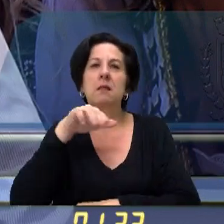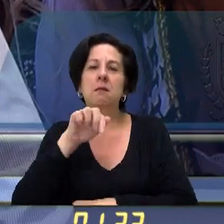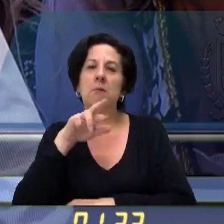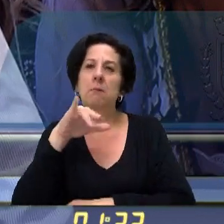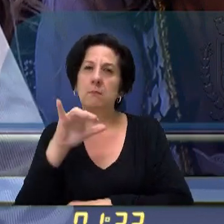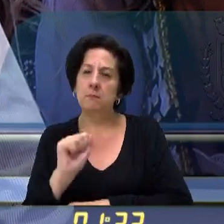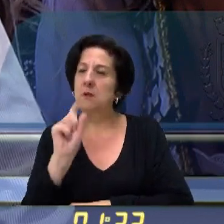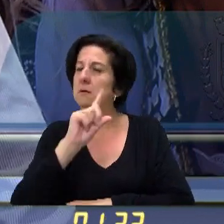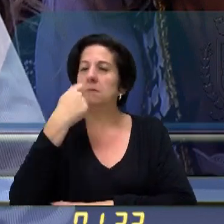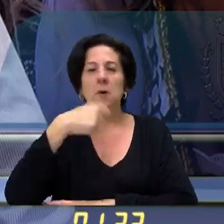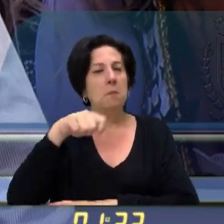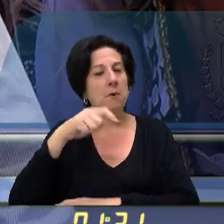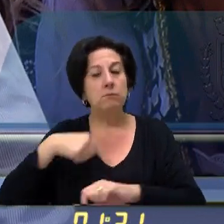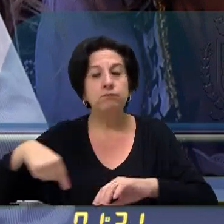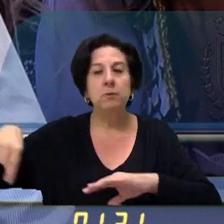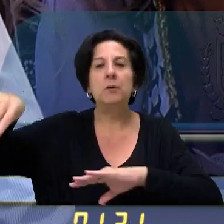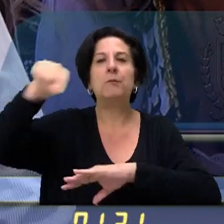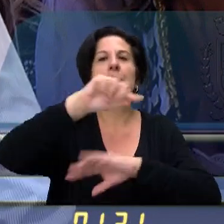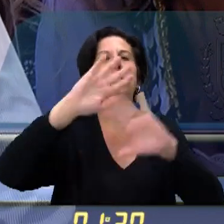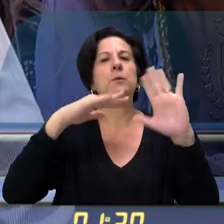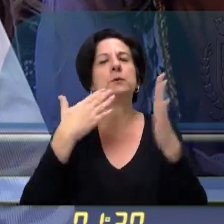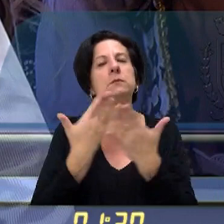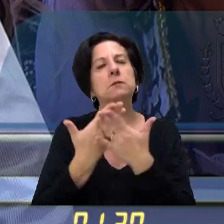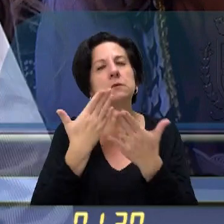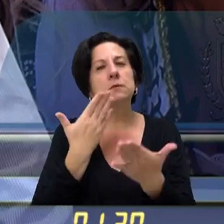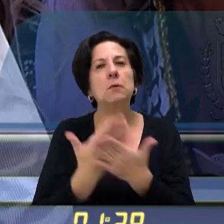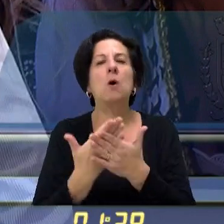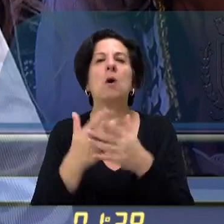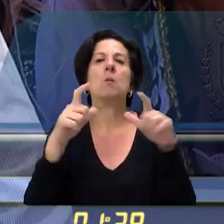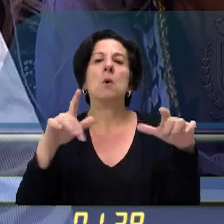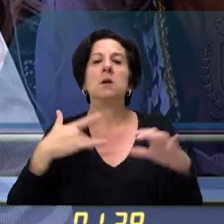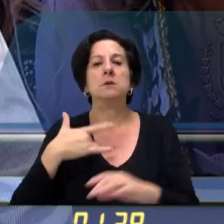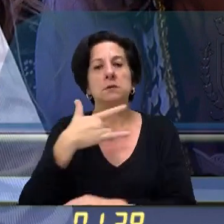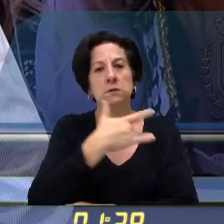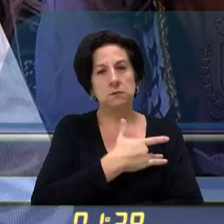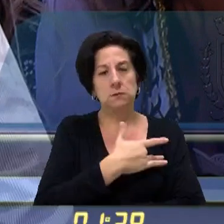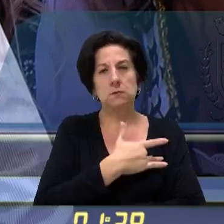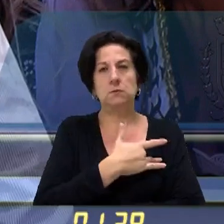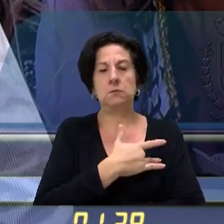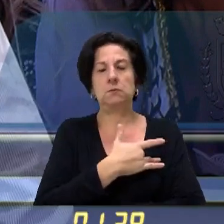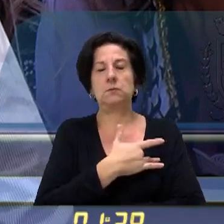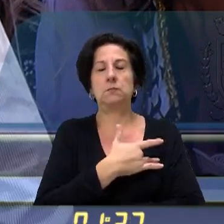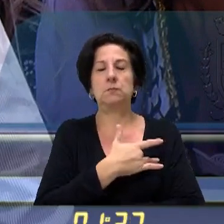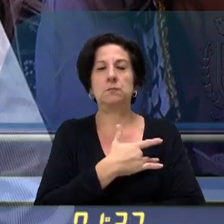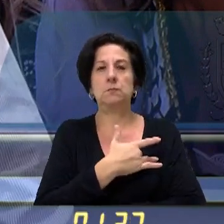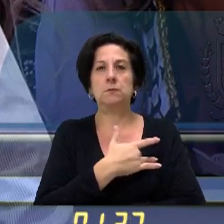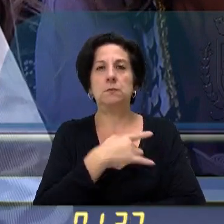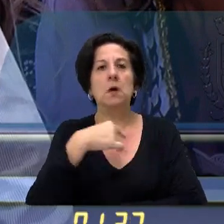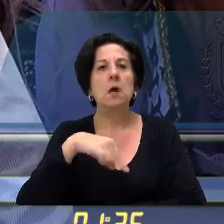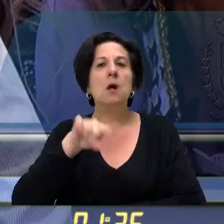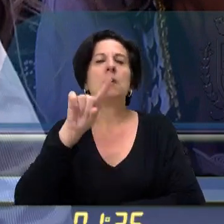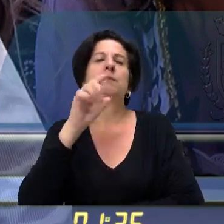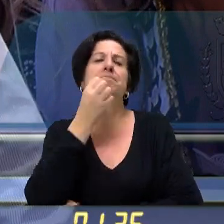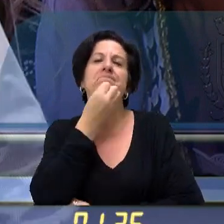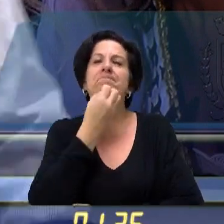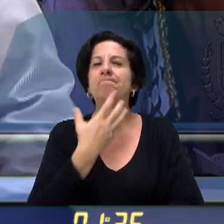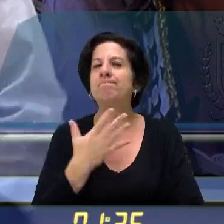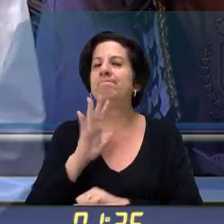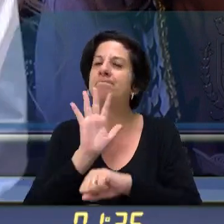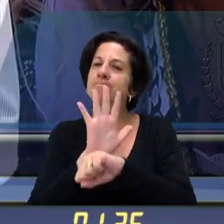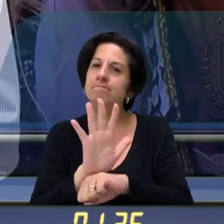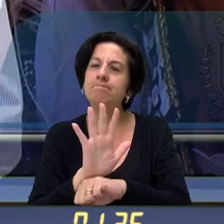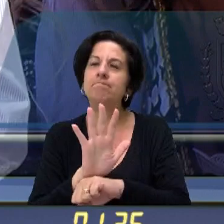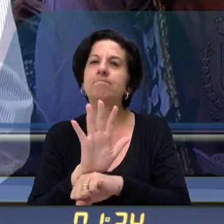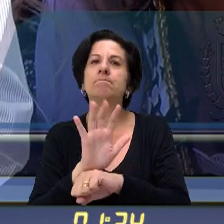não precisar fazer a volta para ir ao colégio, posto de saúde. Então vai beneficiar